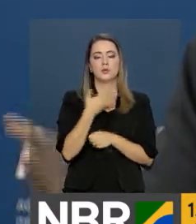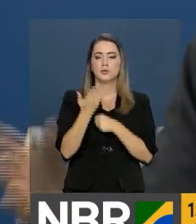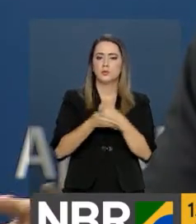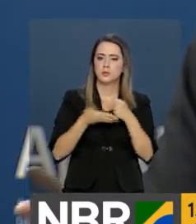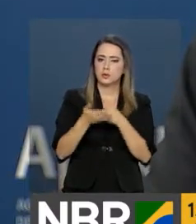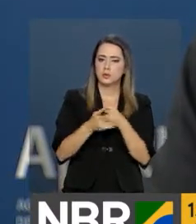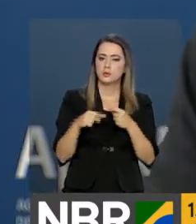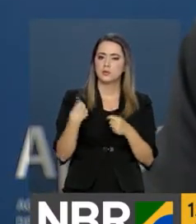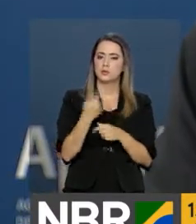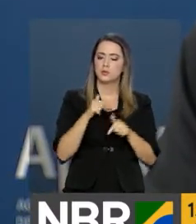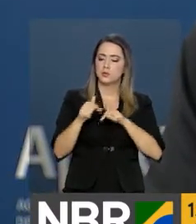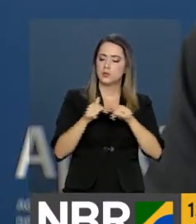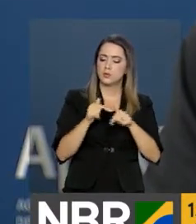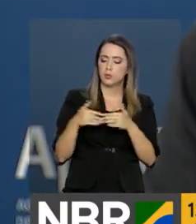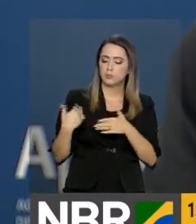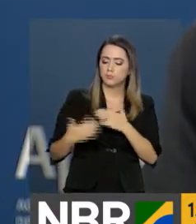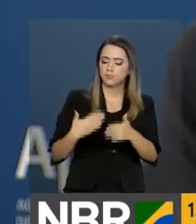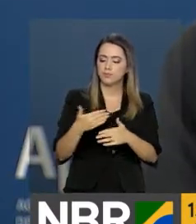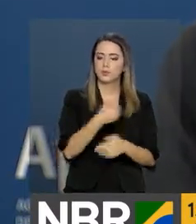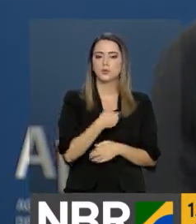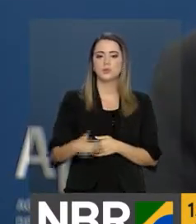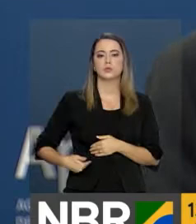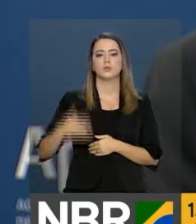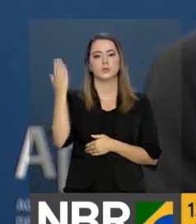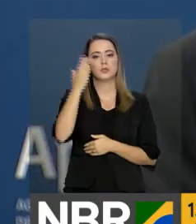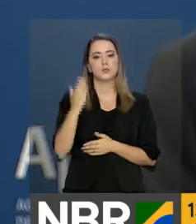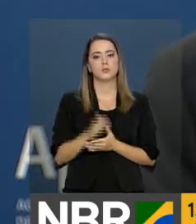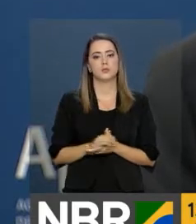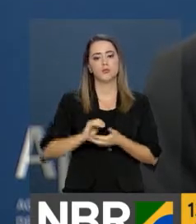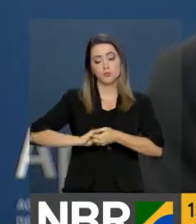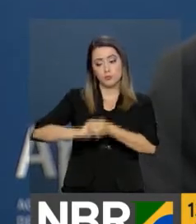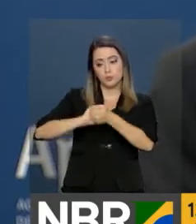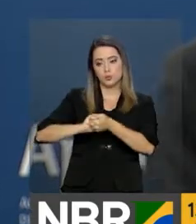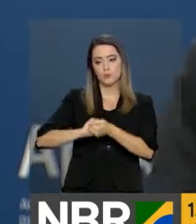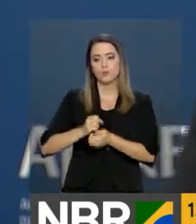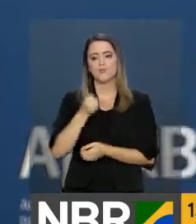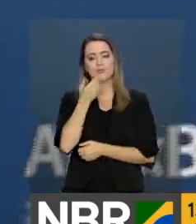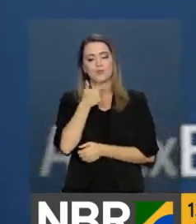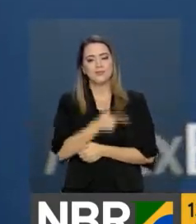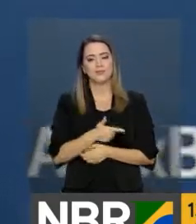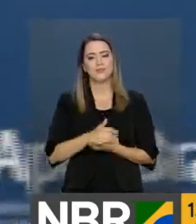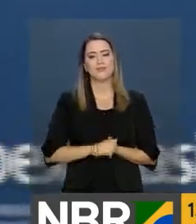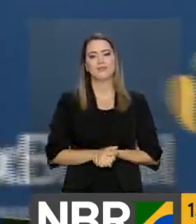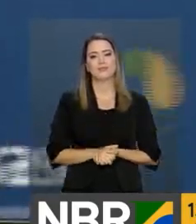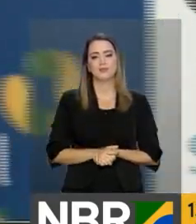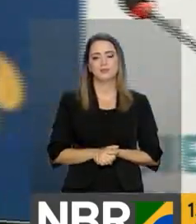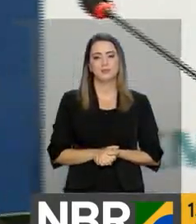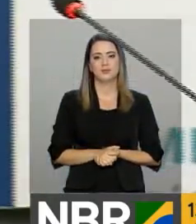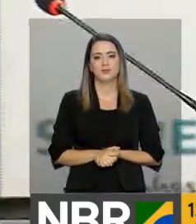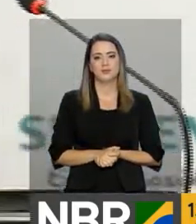básicas do nosso trabalho no governo brasileiro. Meus cumprimentos e muito sucesso.